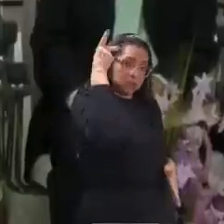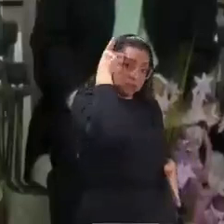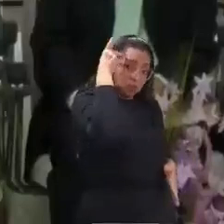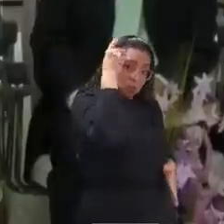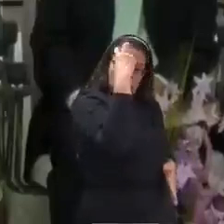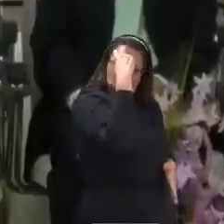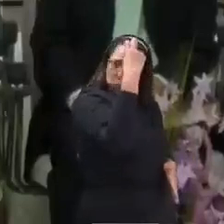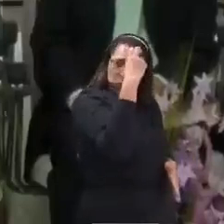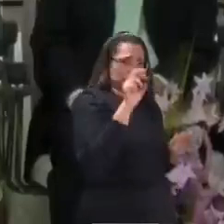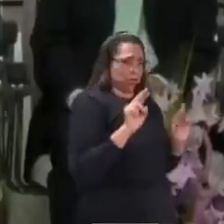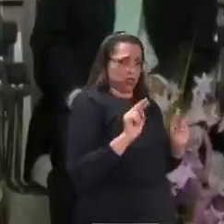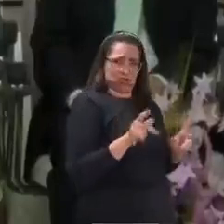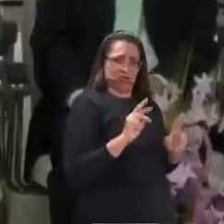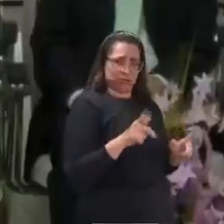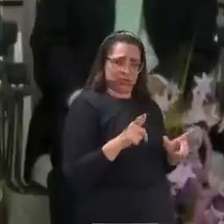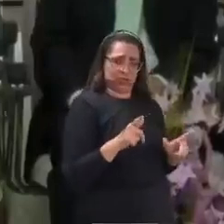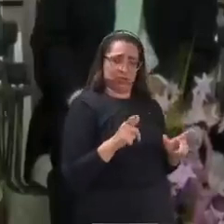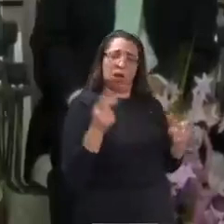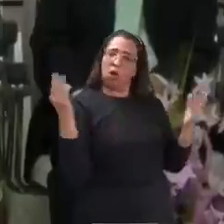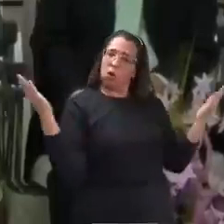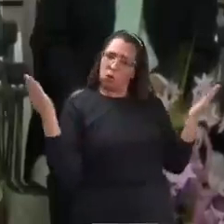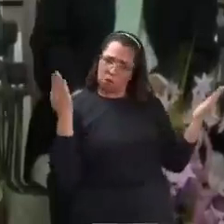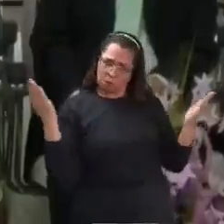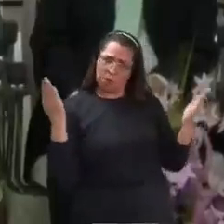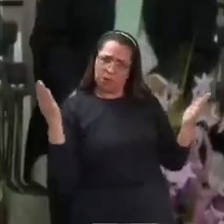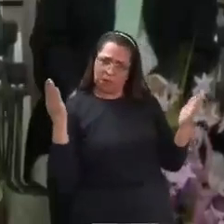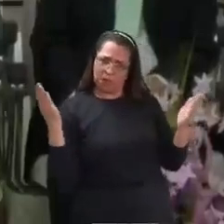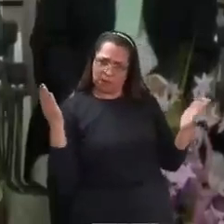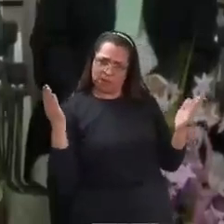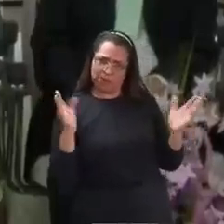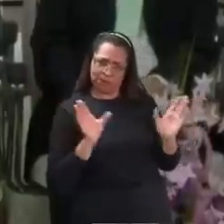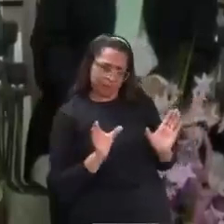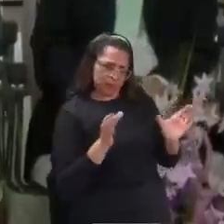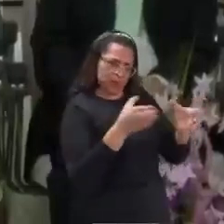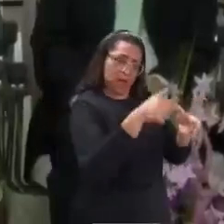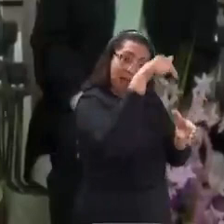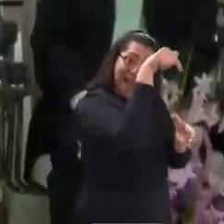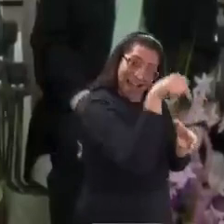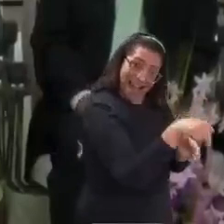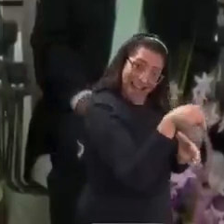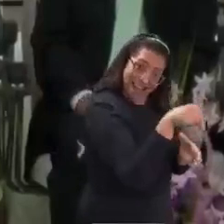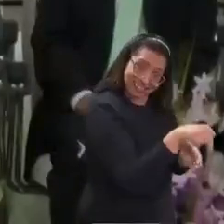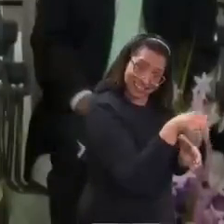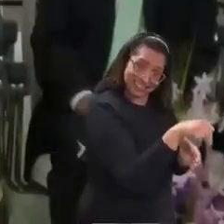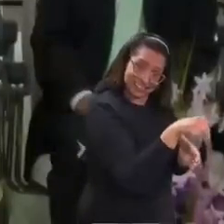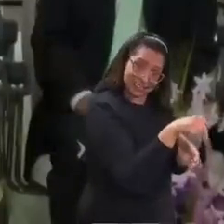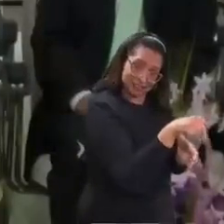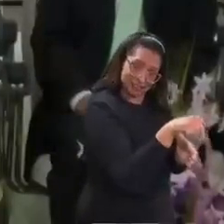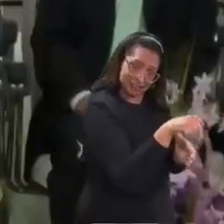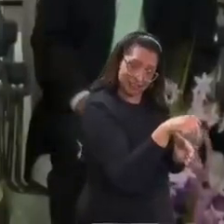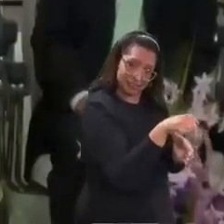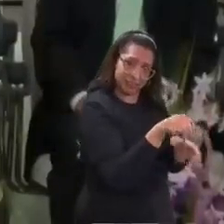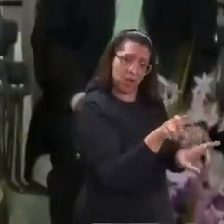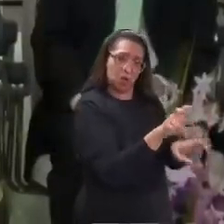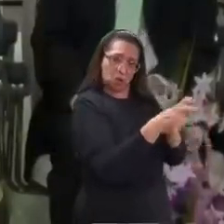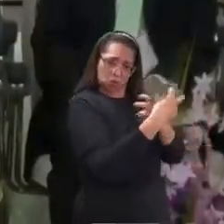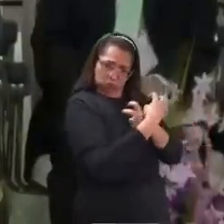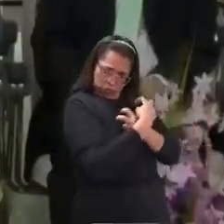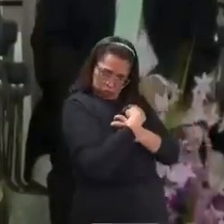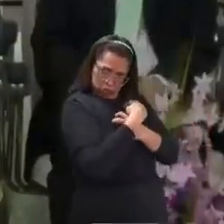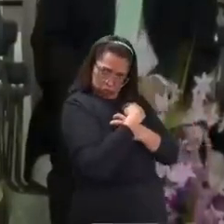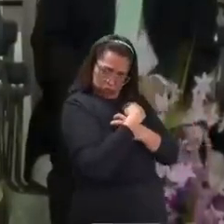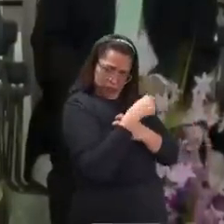impregnar, mesmo estando na região de Gósen, mas vão ser impregnados. Então o projeto vai crescendo,